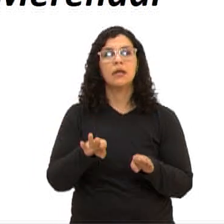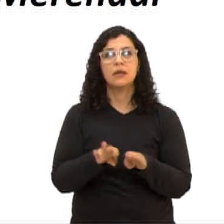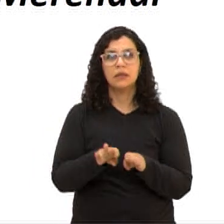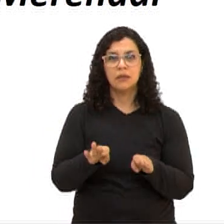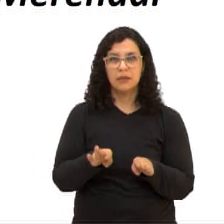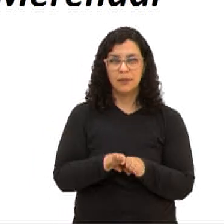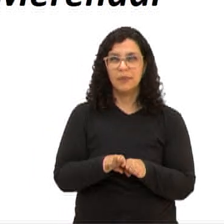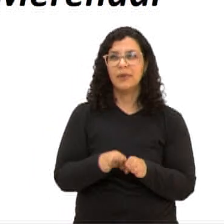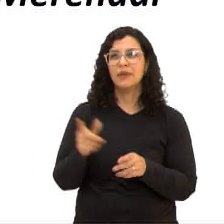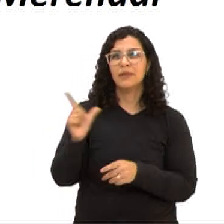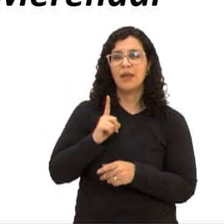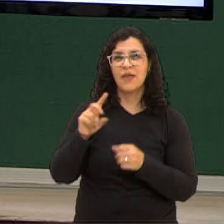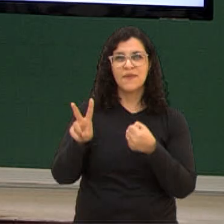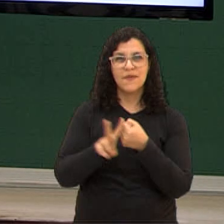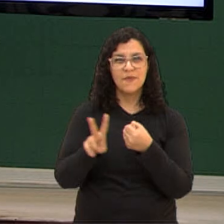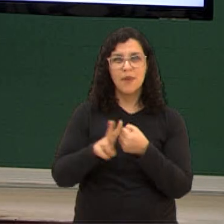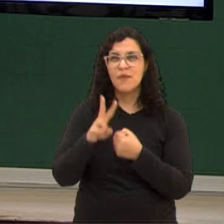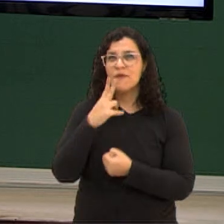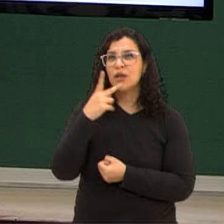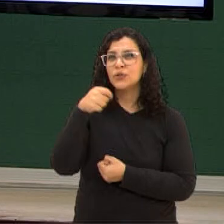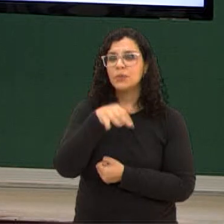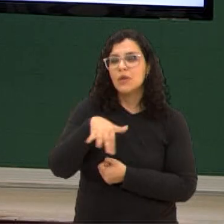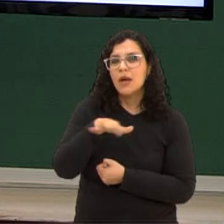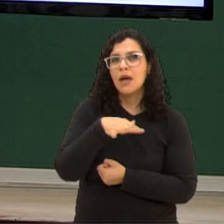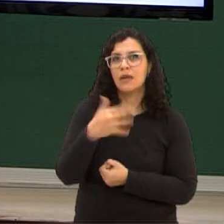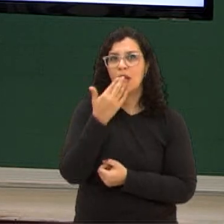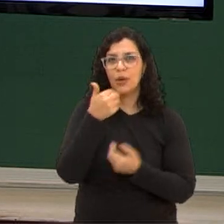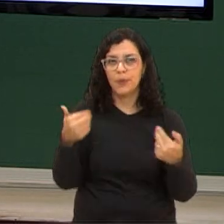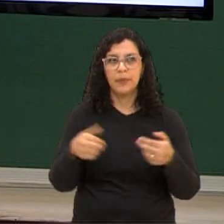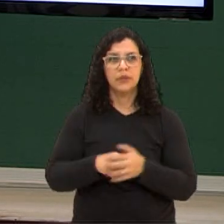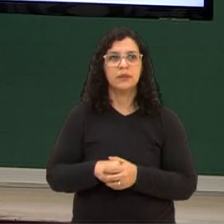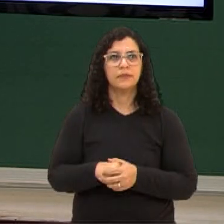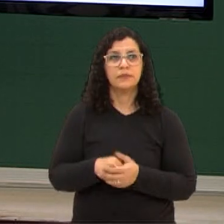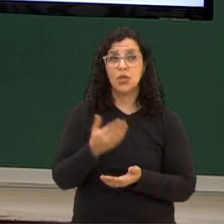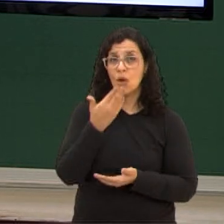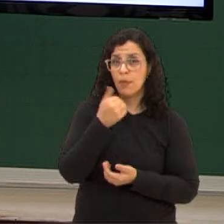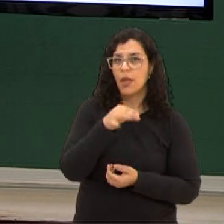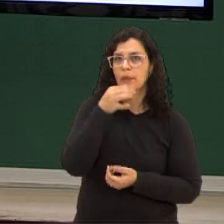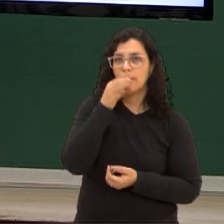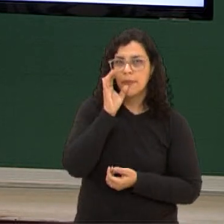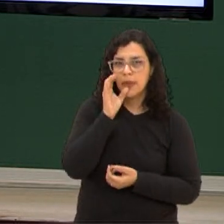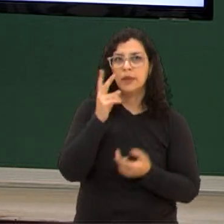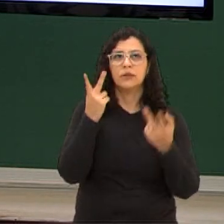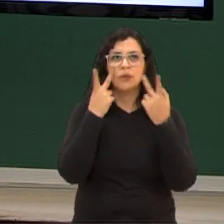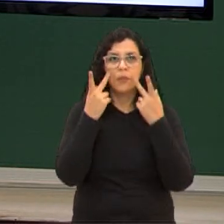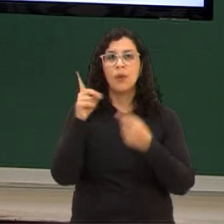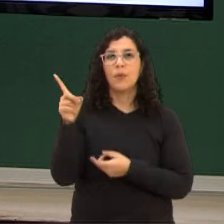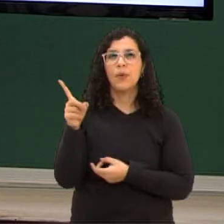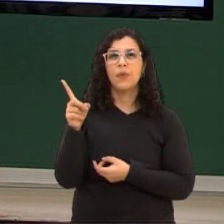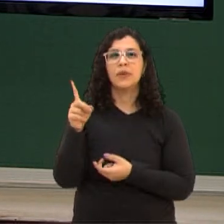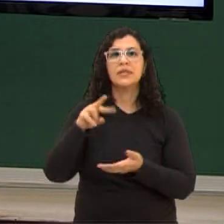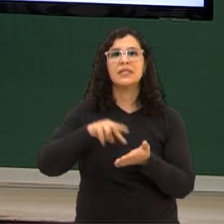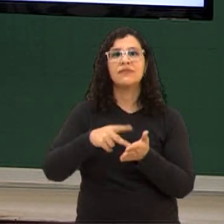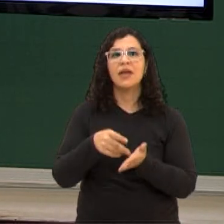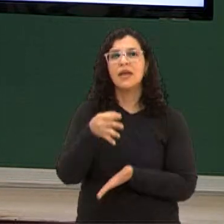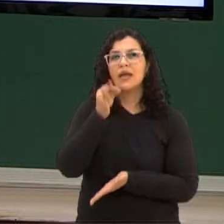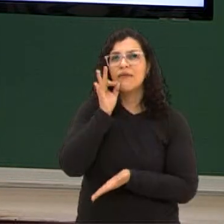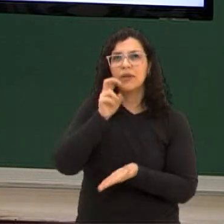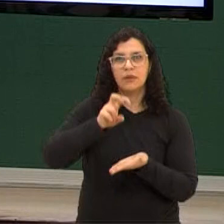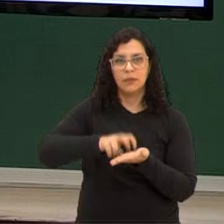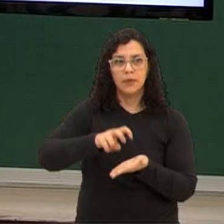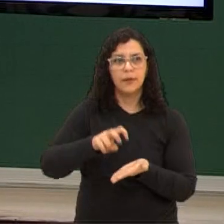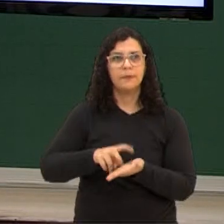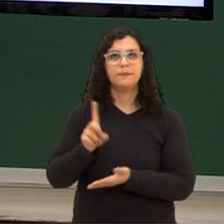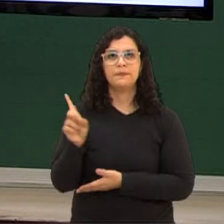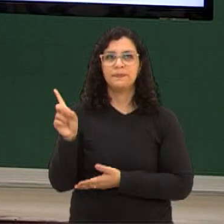Então, esses aqui são verbos referentes a se alimentar, né? Então, comer e beber. Desayunar é tomar o